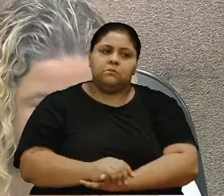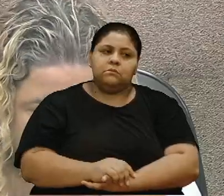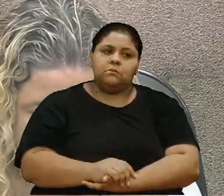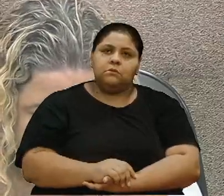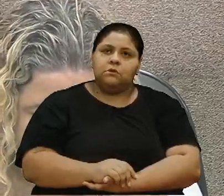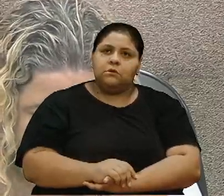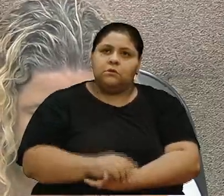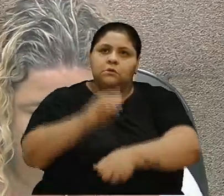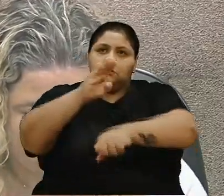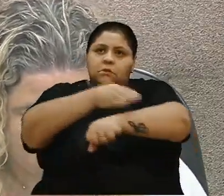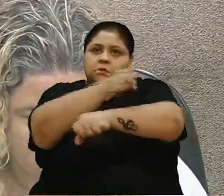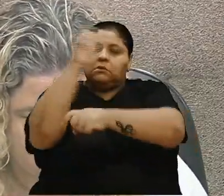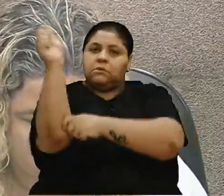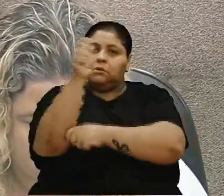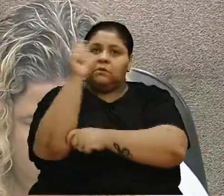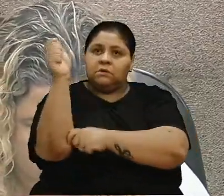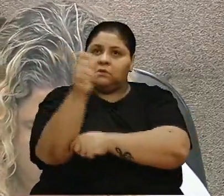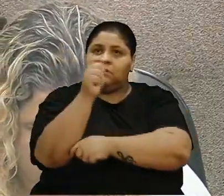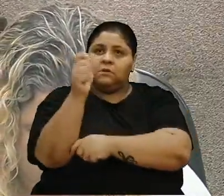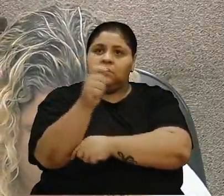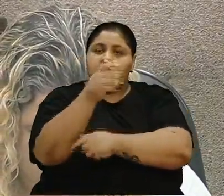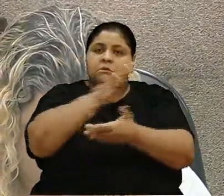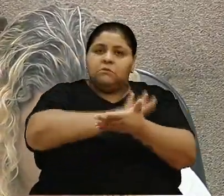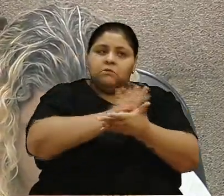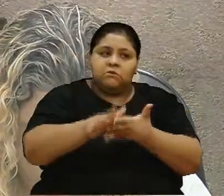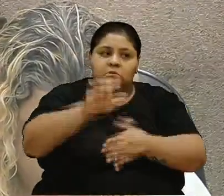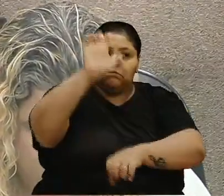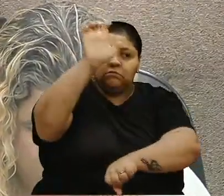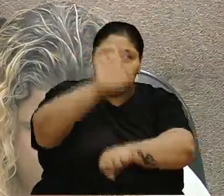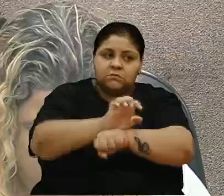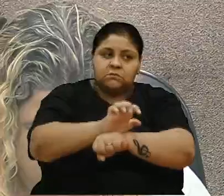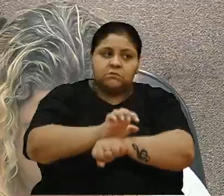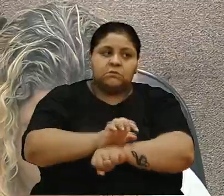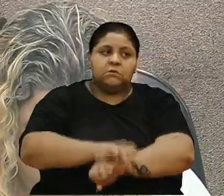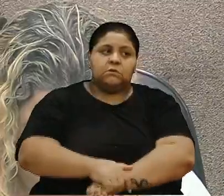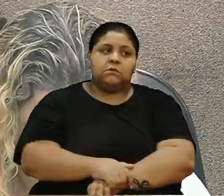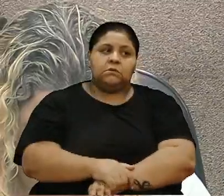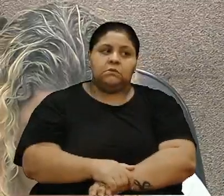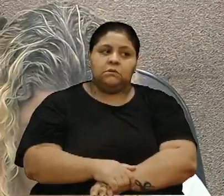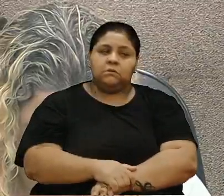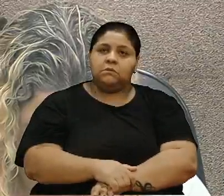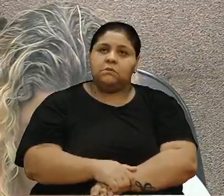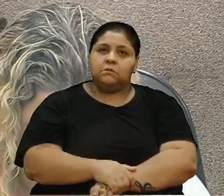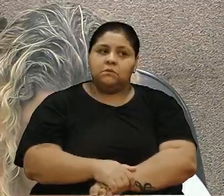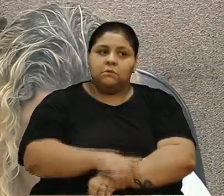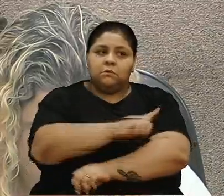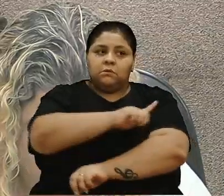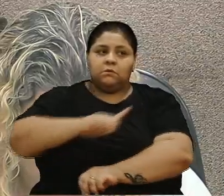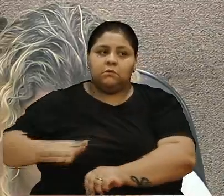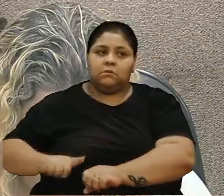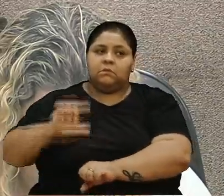A Serra Gaúcha está sendo discriminada pelo estado do Rio Grande do Sul, pelo governo do estado.